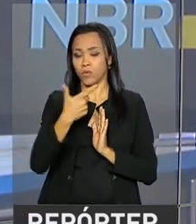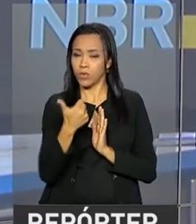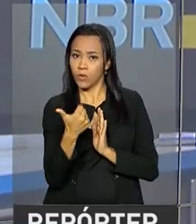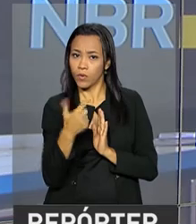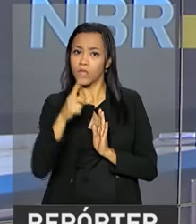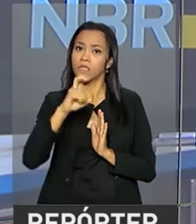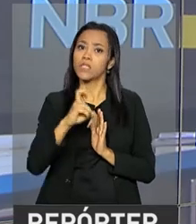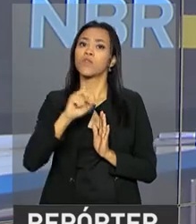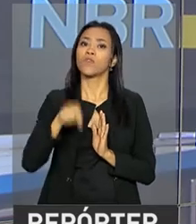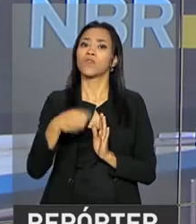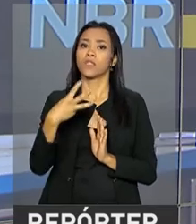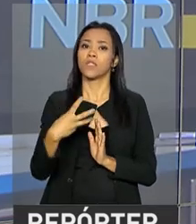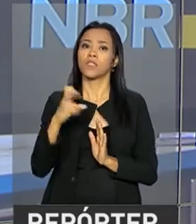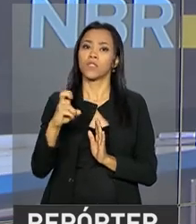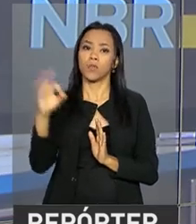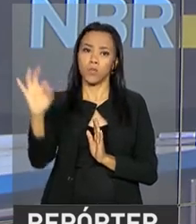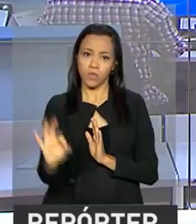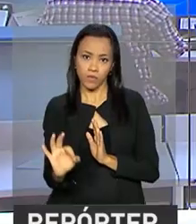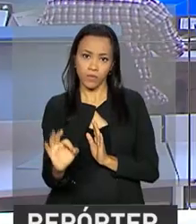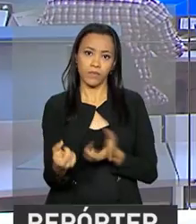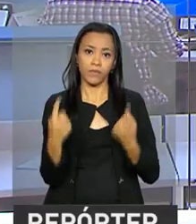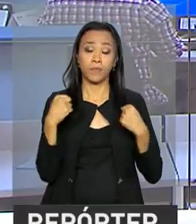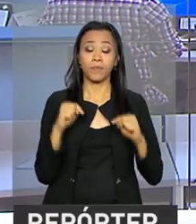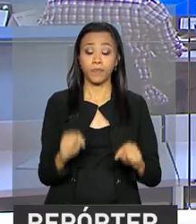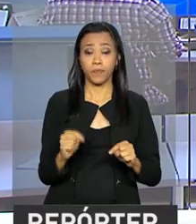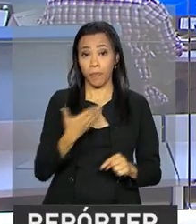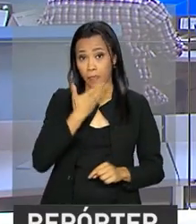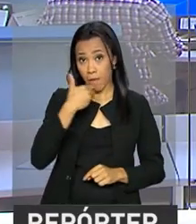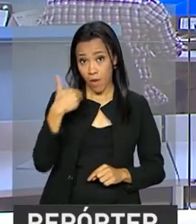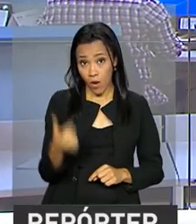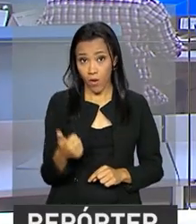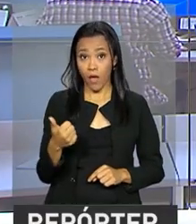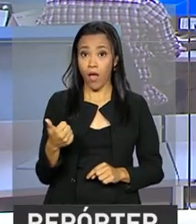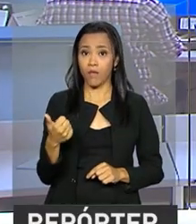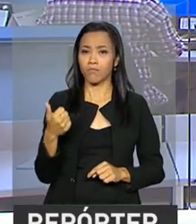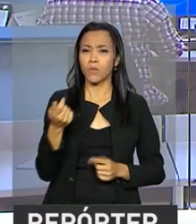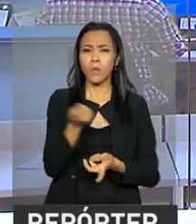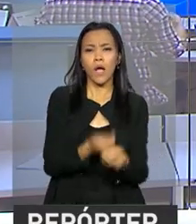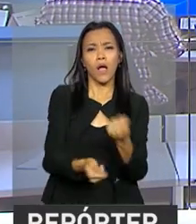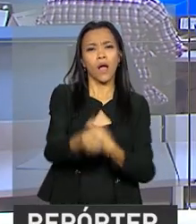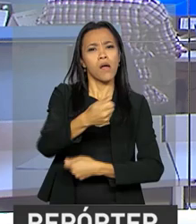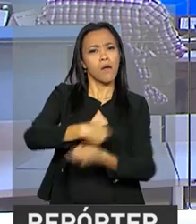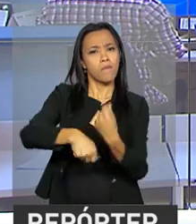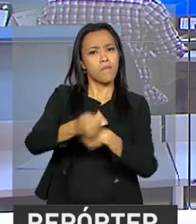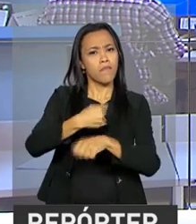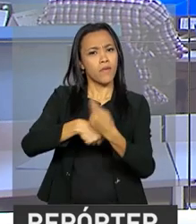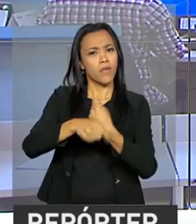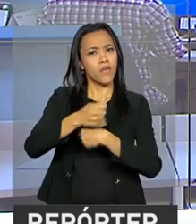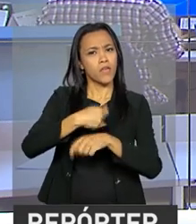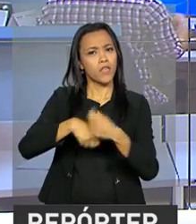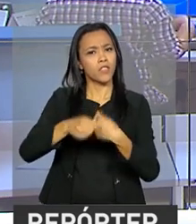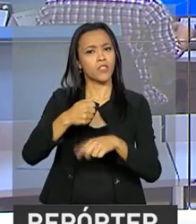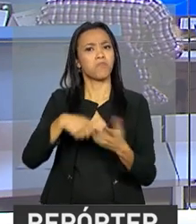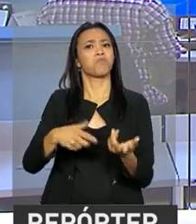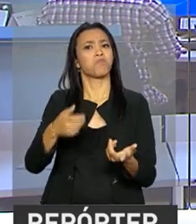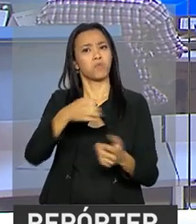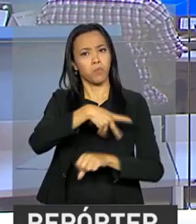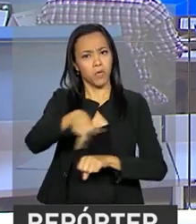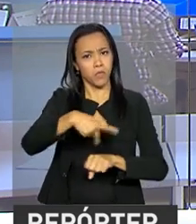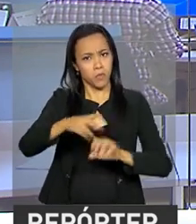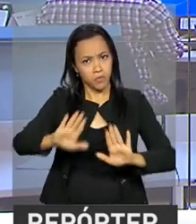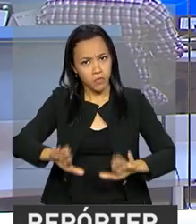em 5,35 por. melhorar o ambiente de negócios para aumentar a produtividade do